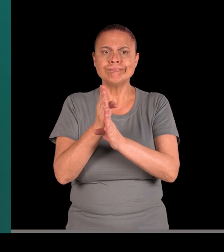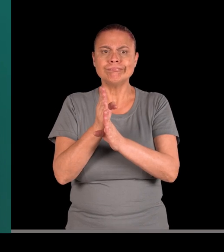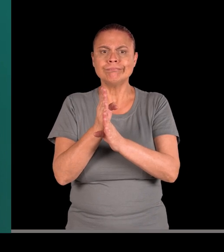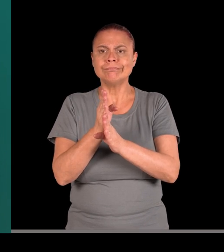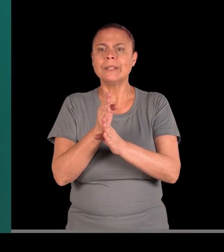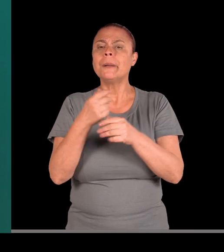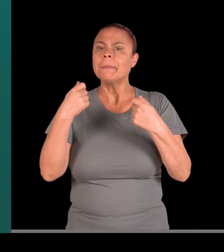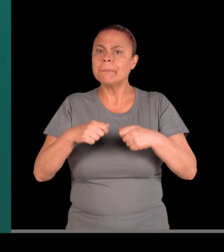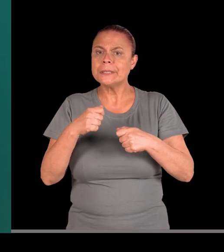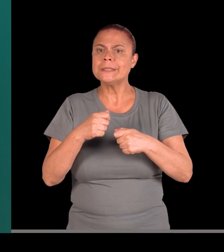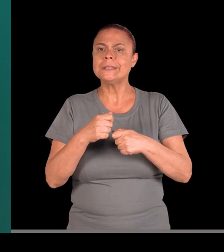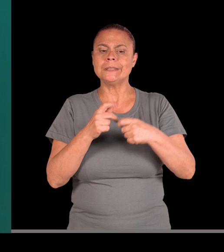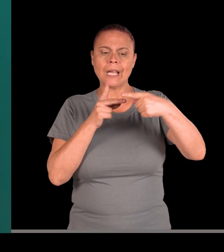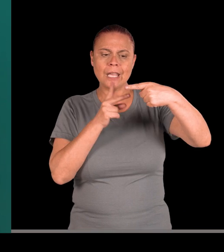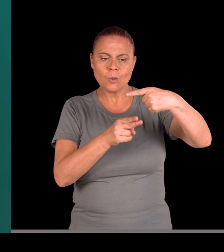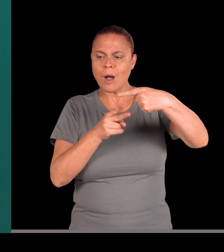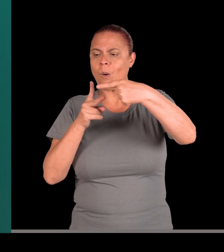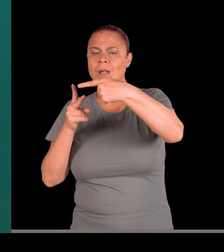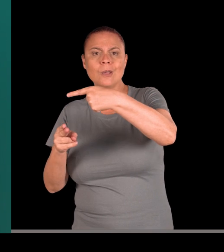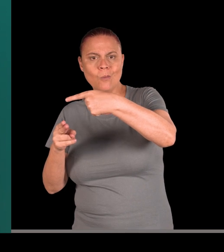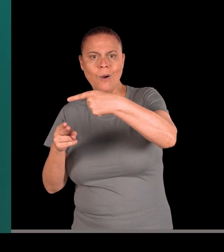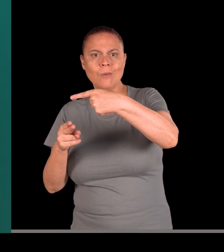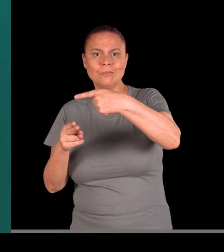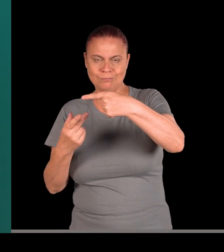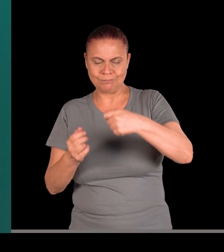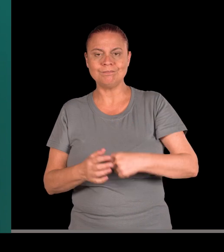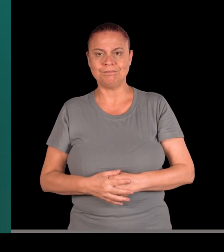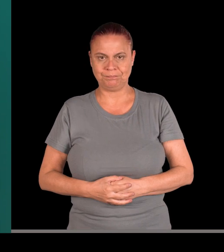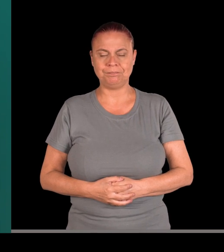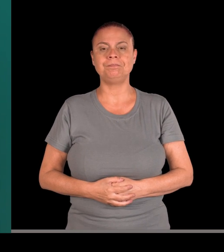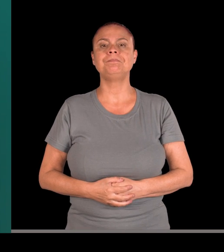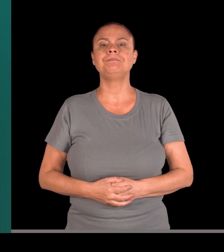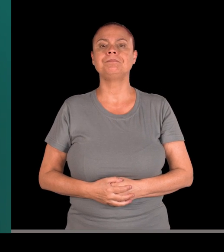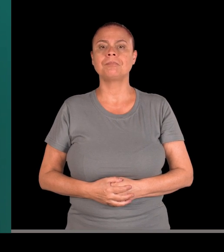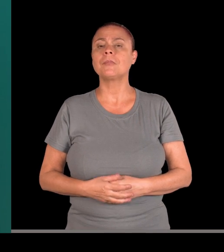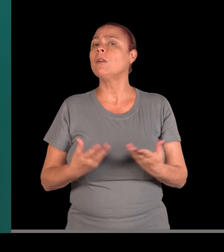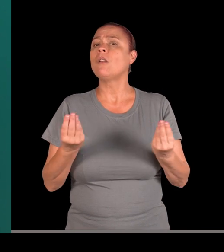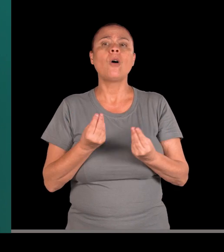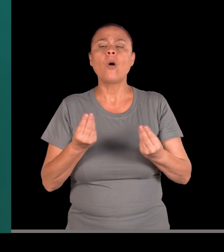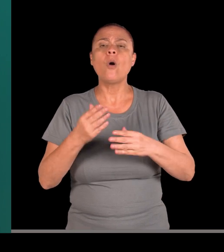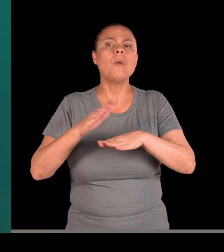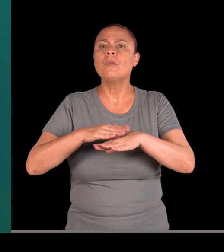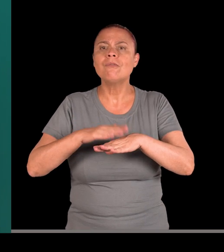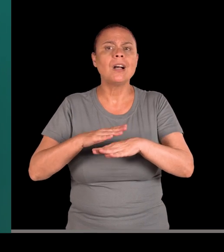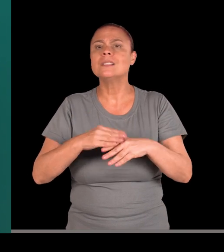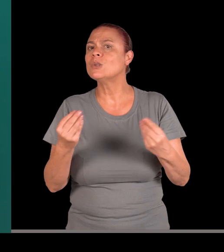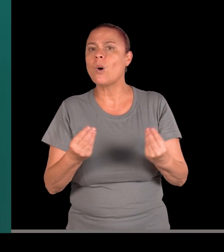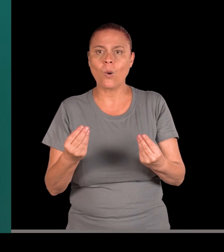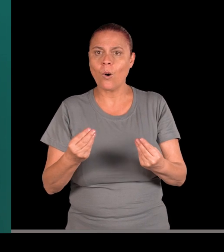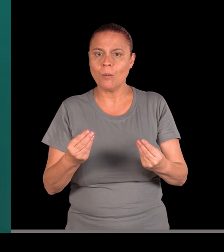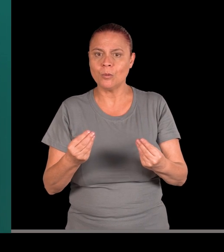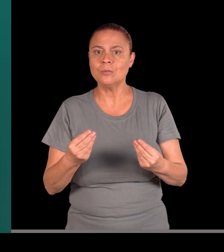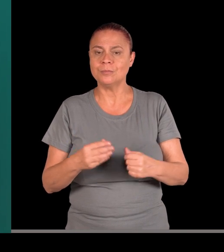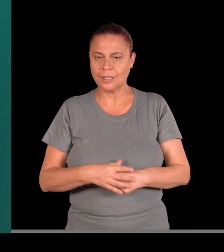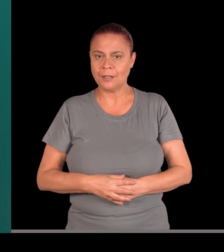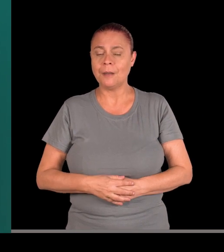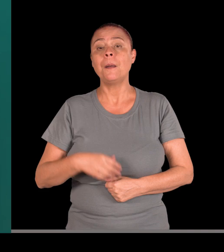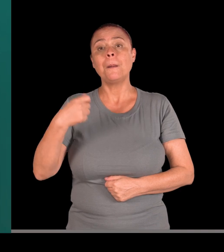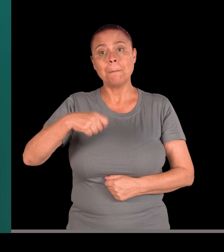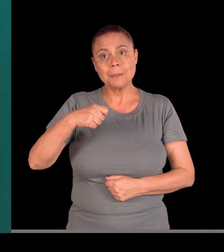para esta fração que seja igual ao denominador desta fração. E como que nós podemos fazer